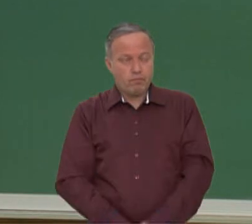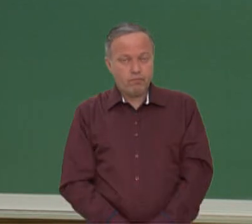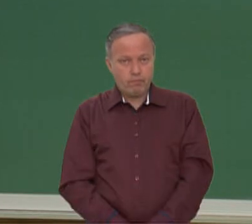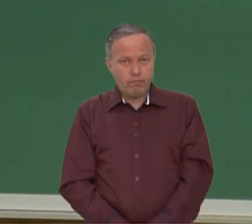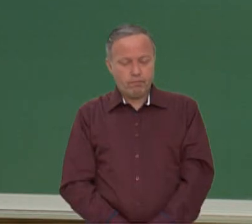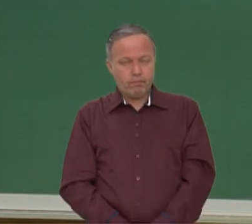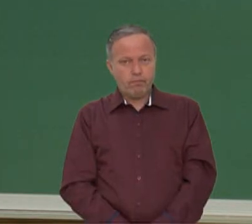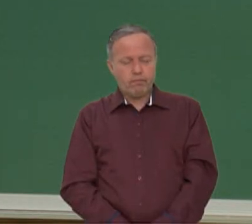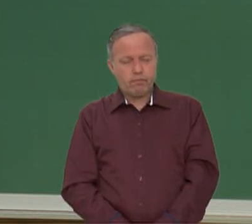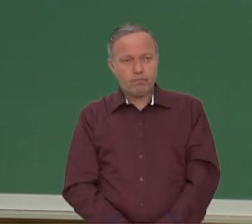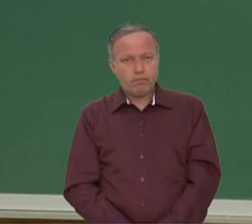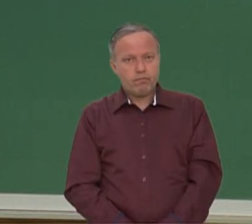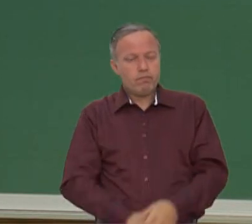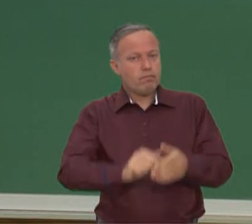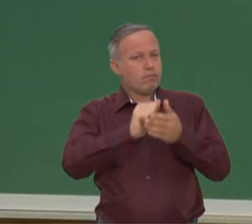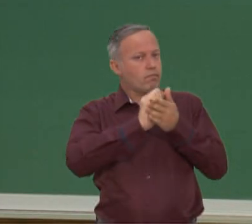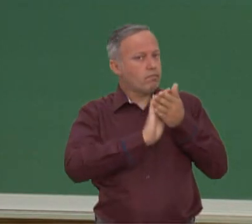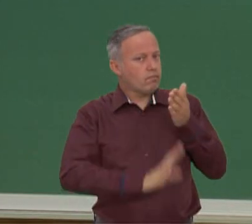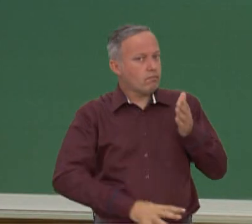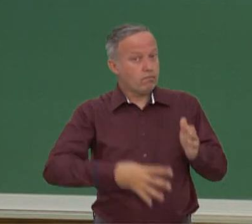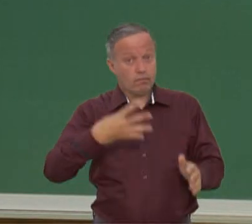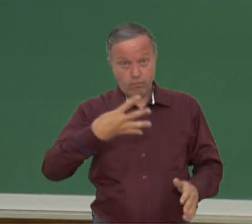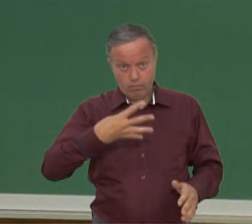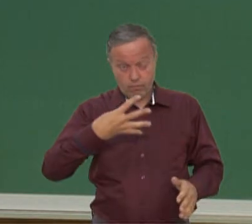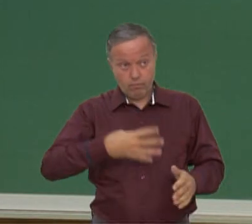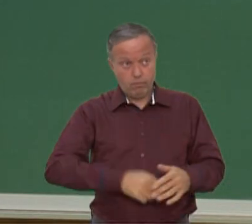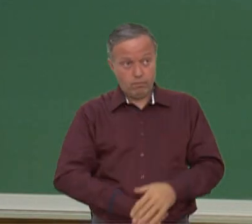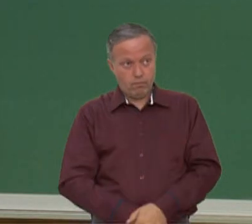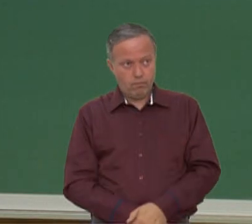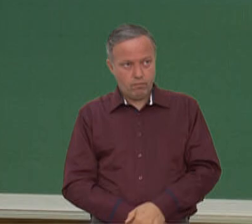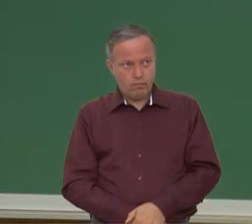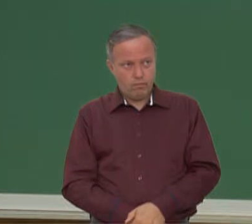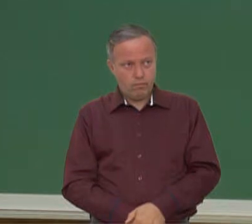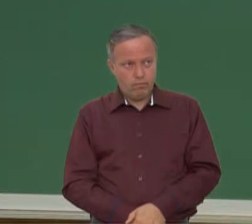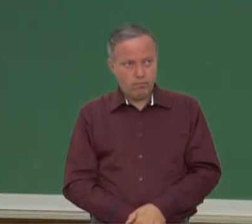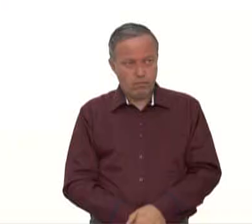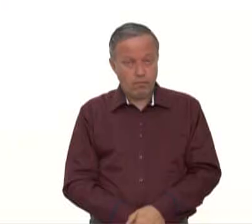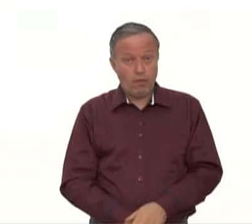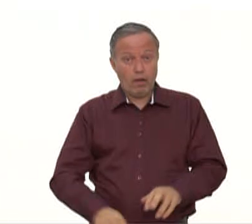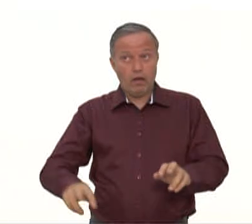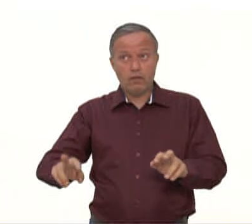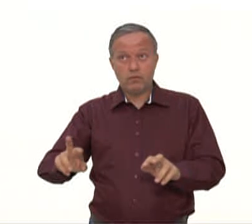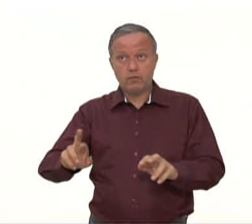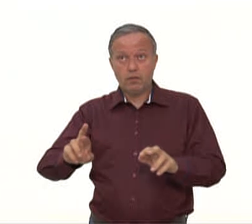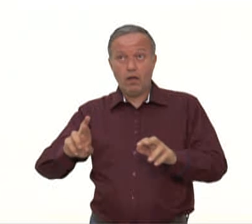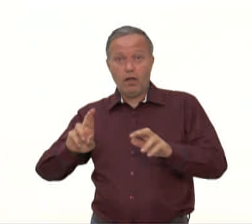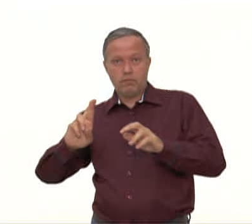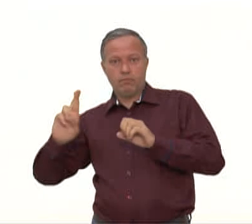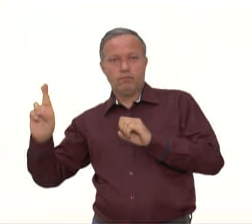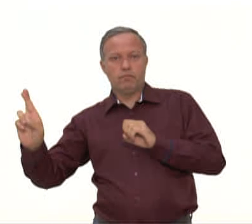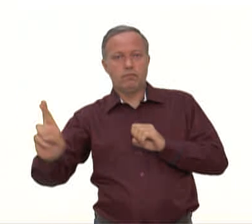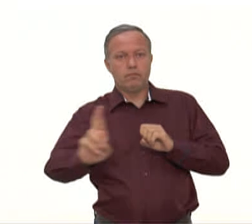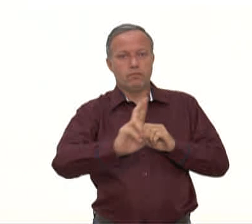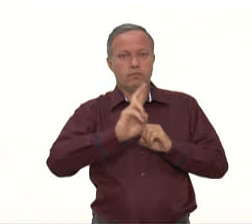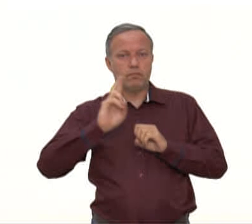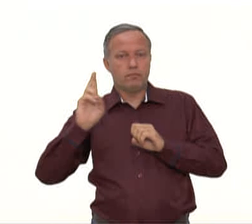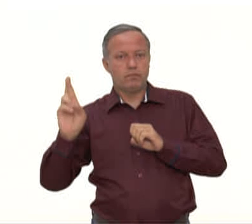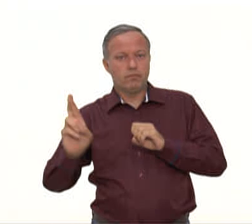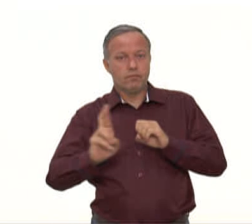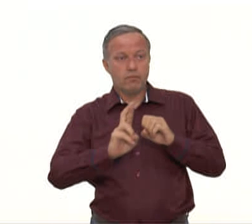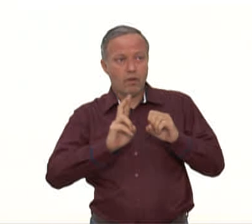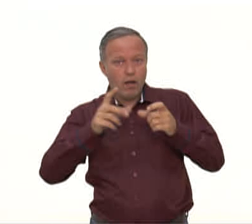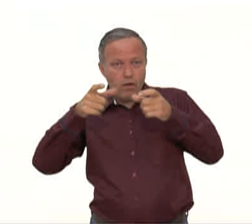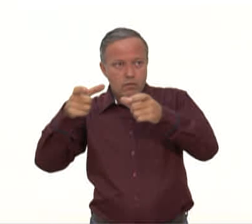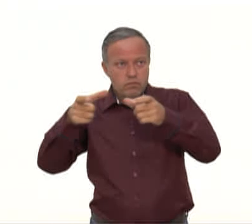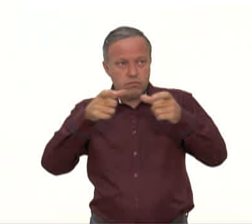Atividade 4. Anote aí. A regionalização na ordem mundial atual sofreu alterações. Antes, o